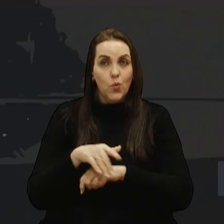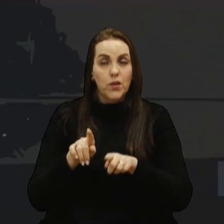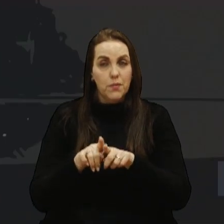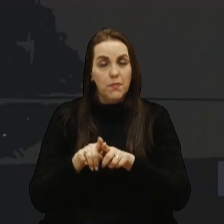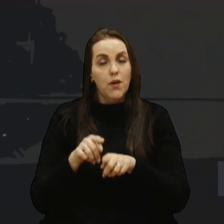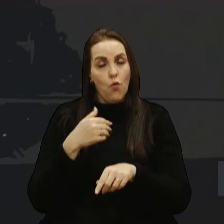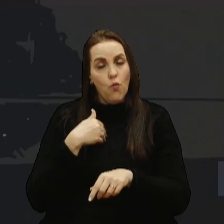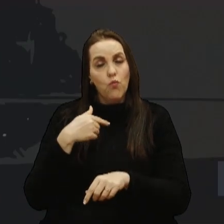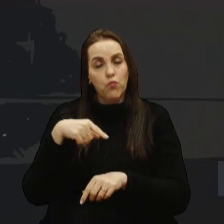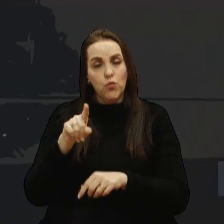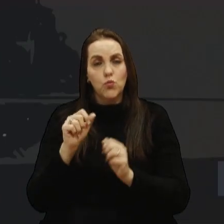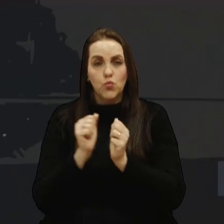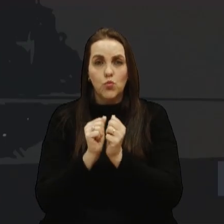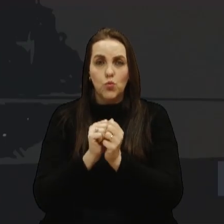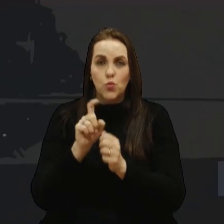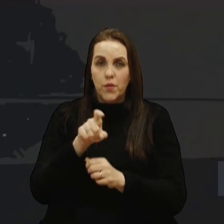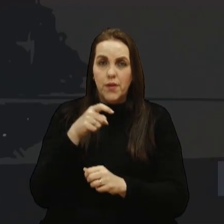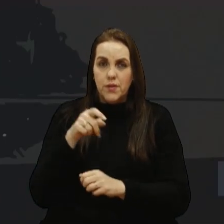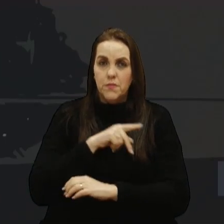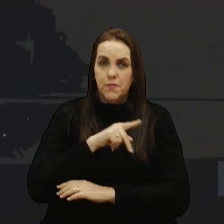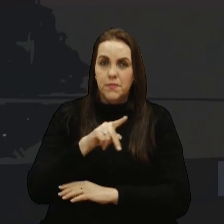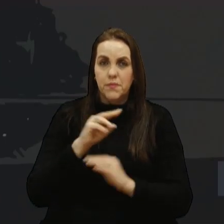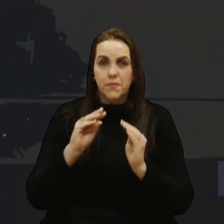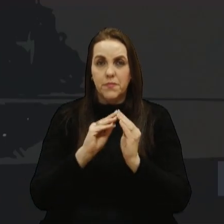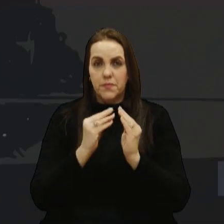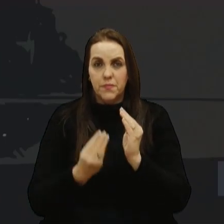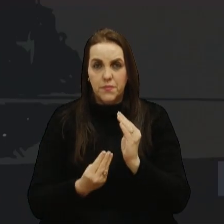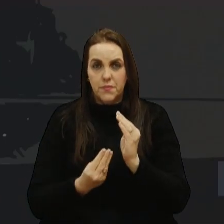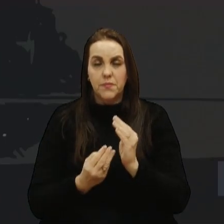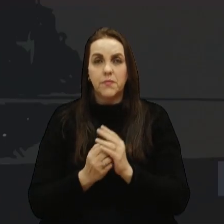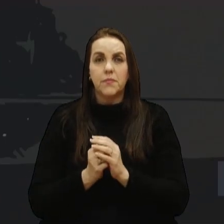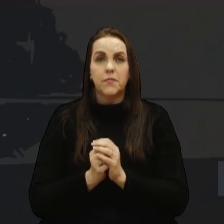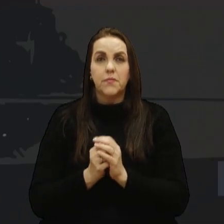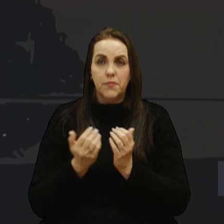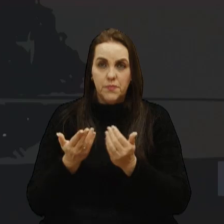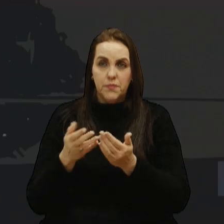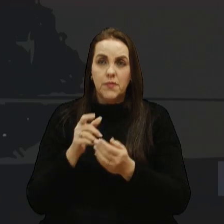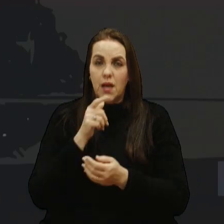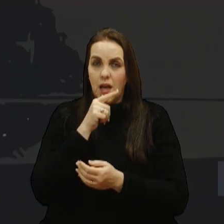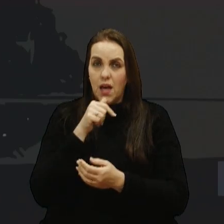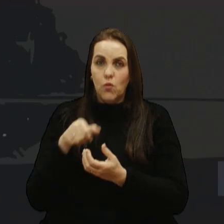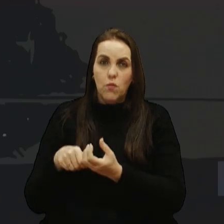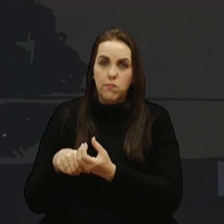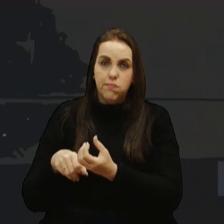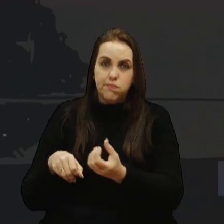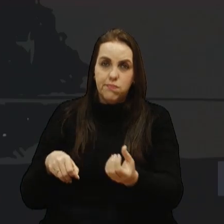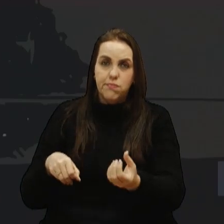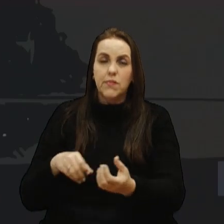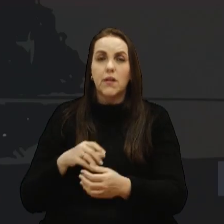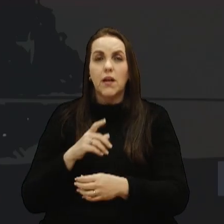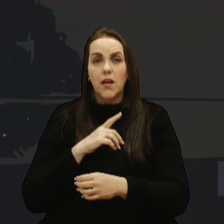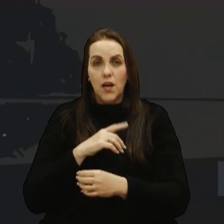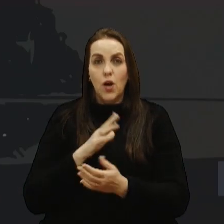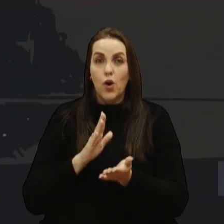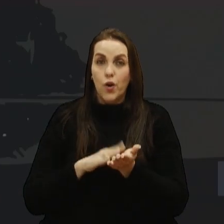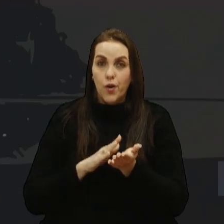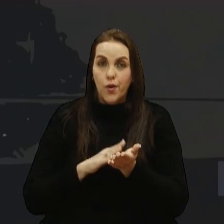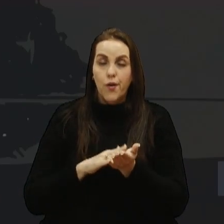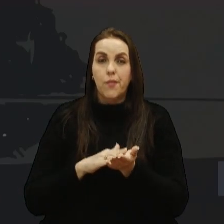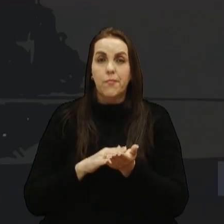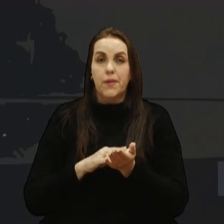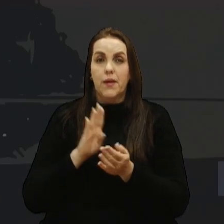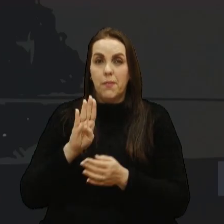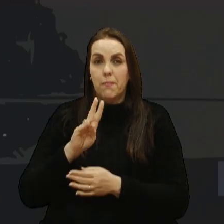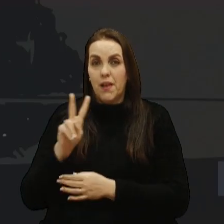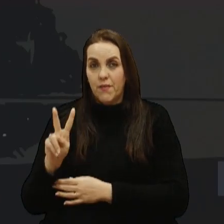o ex-presidente do SAMAI entregando uma extensão de água, e o pessoal cobra muito a ligação do Bela Vista